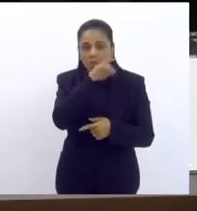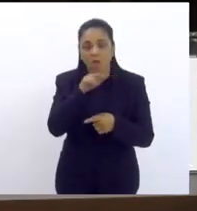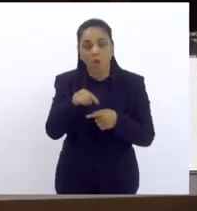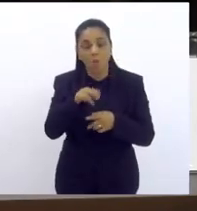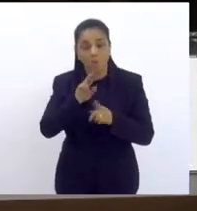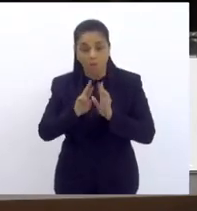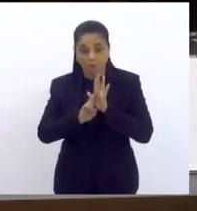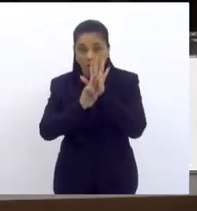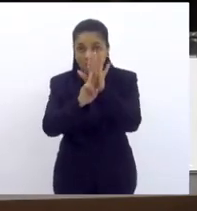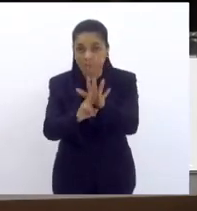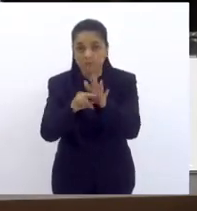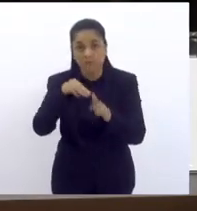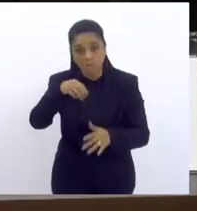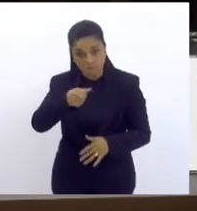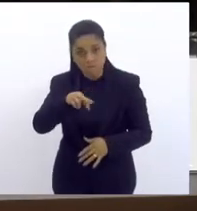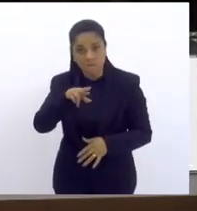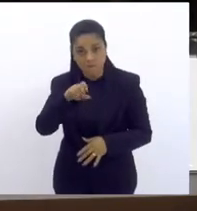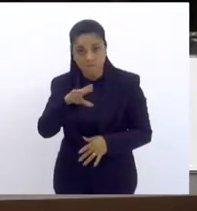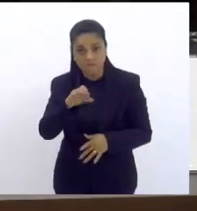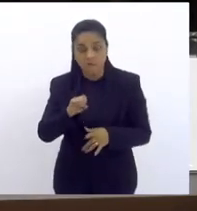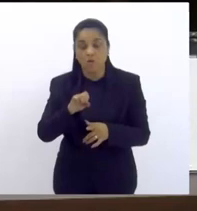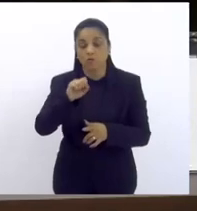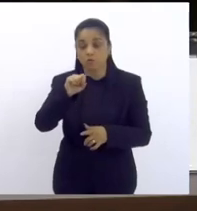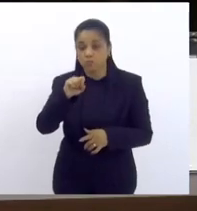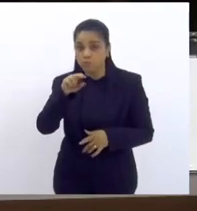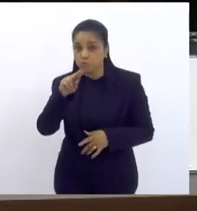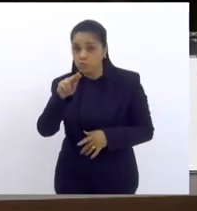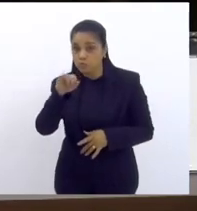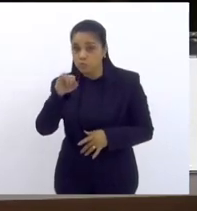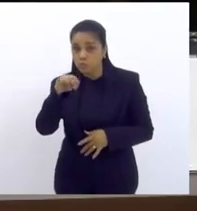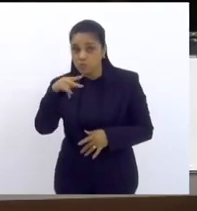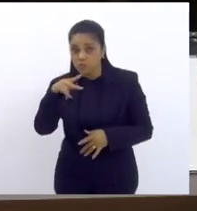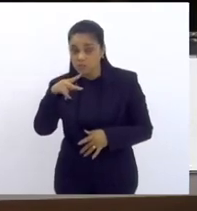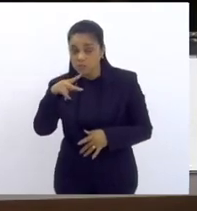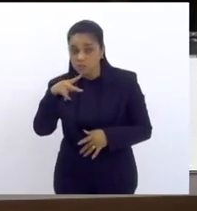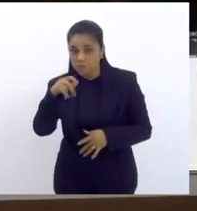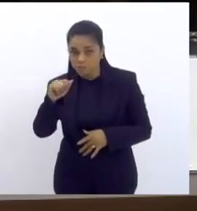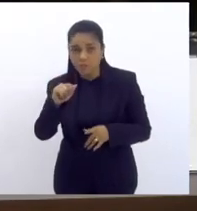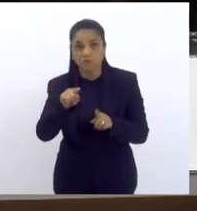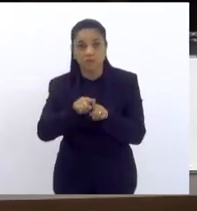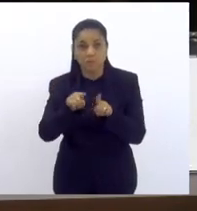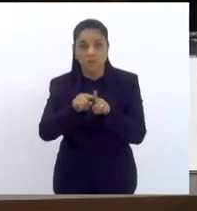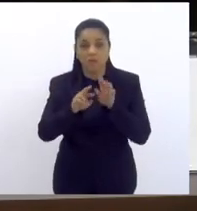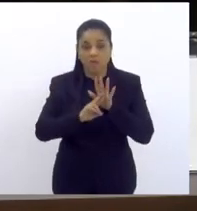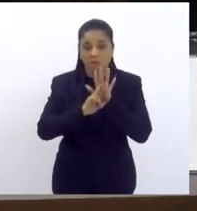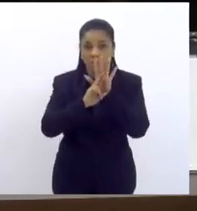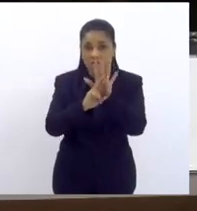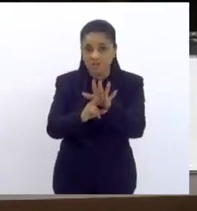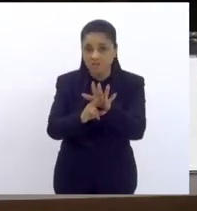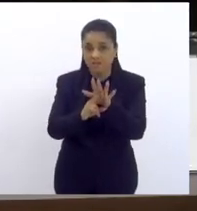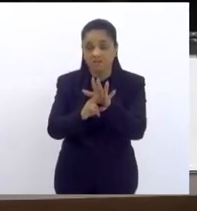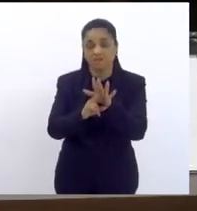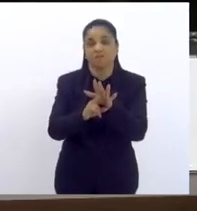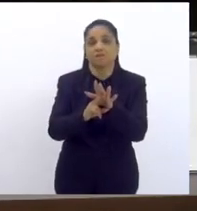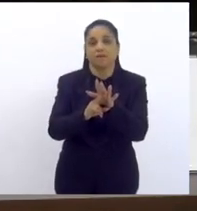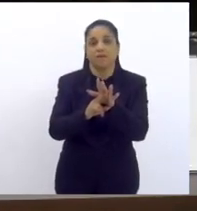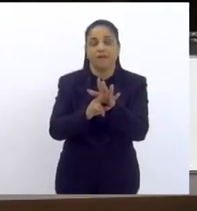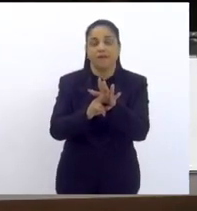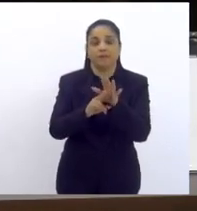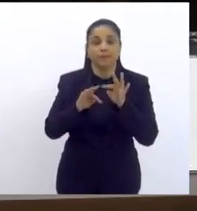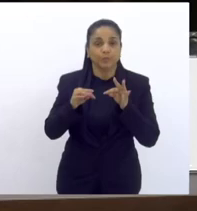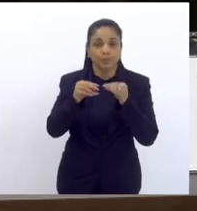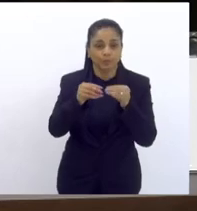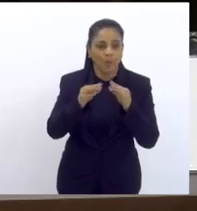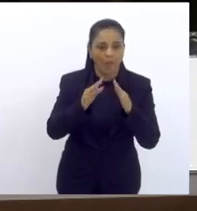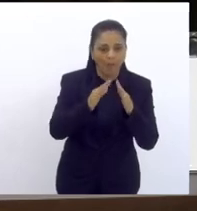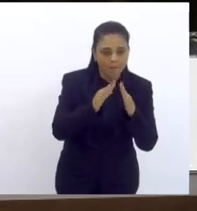representação porque é assumir para também representa causa animal em todas as sua complexidade porque ela trata de abrigo